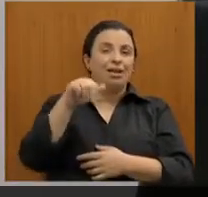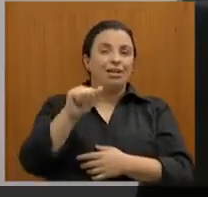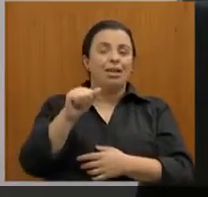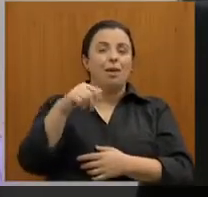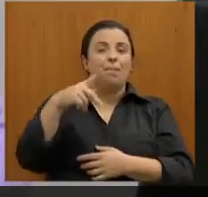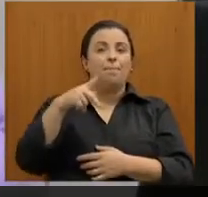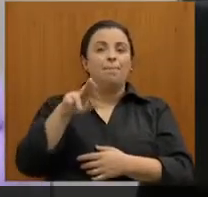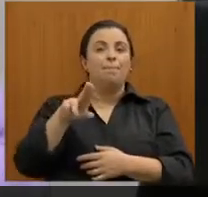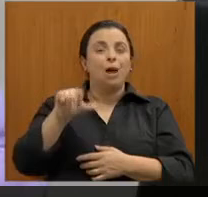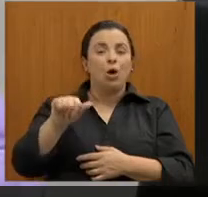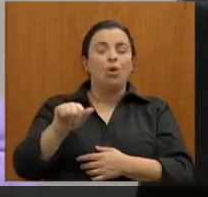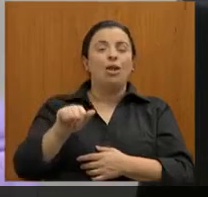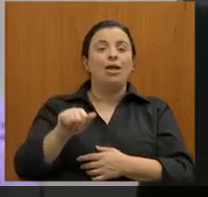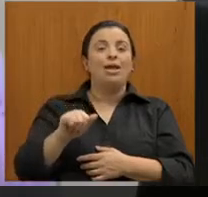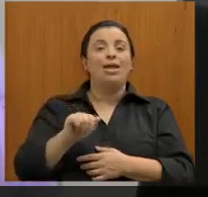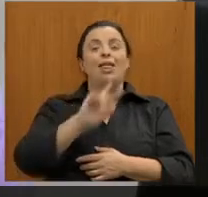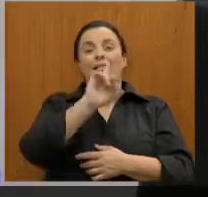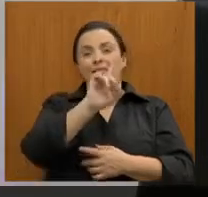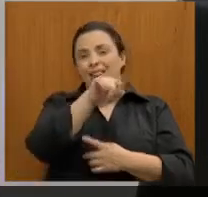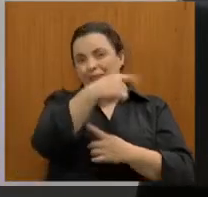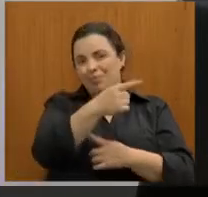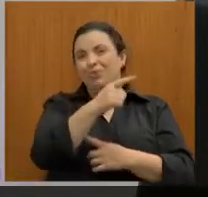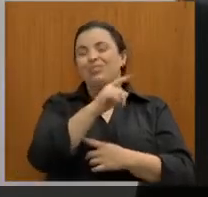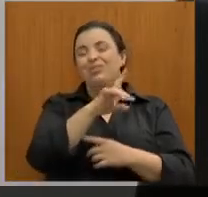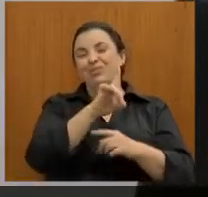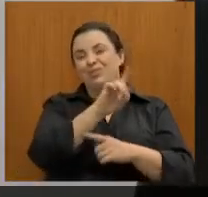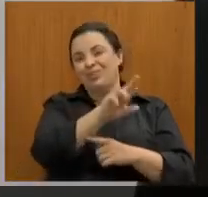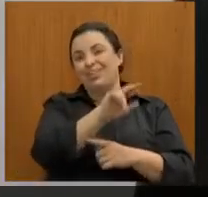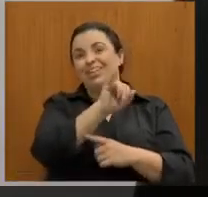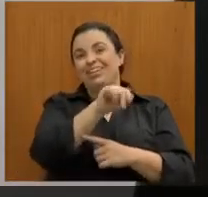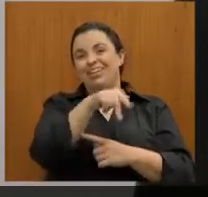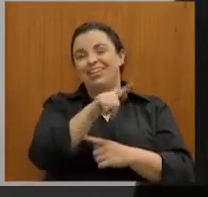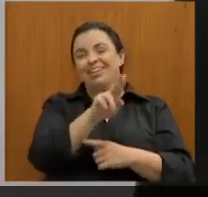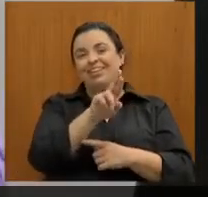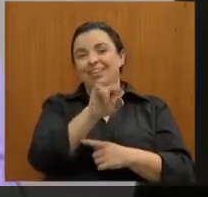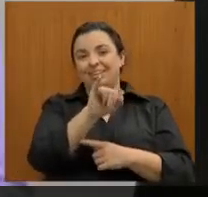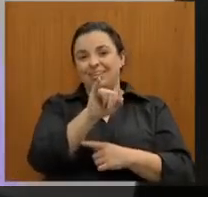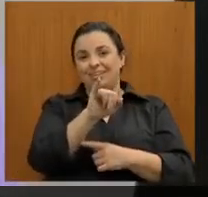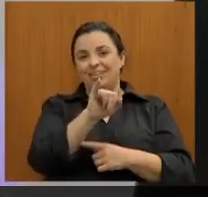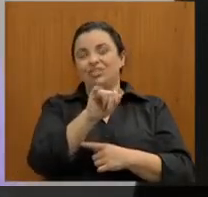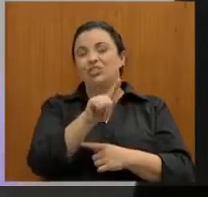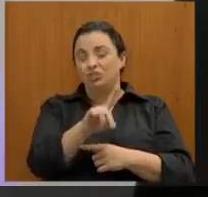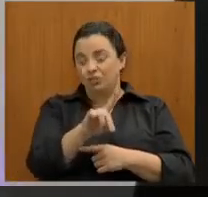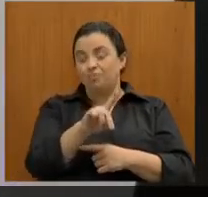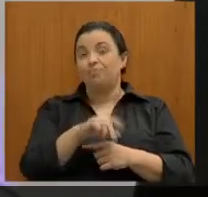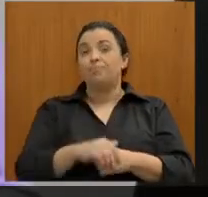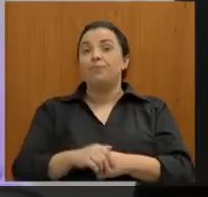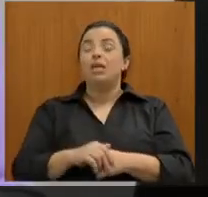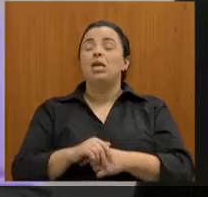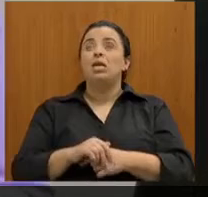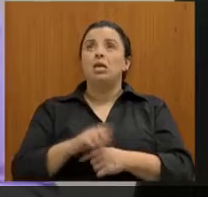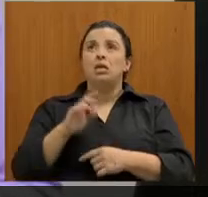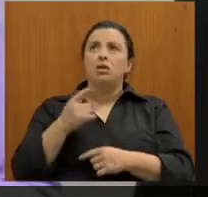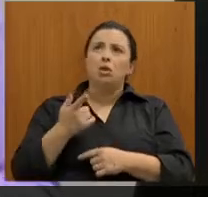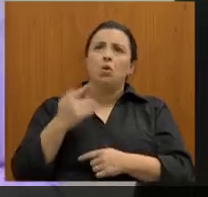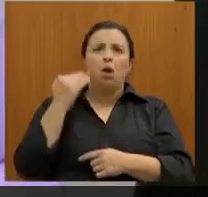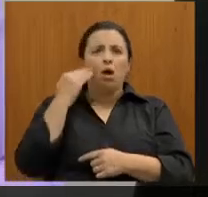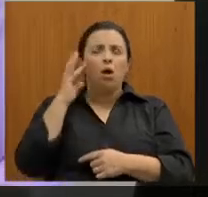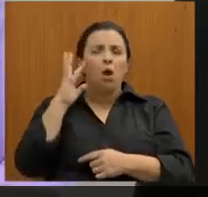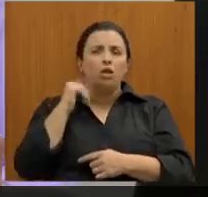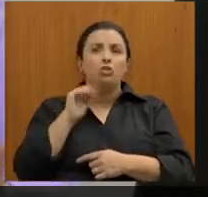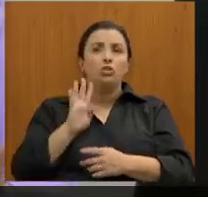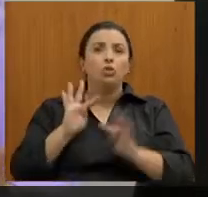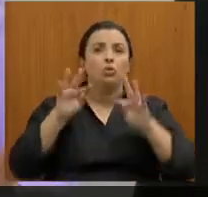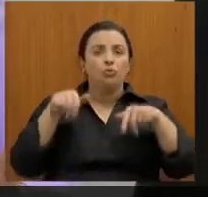é índia porque acho que ao final a gente pode tentar até a luz um pouco das experiências das outras regiões